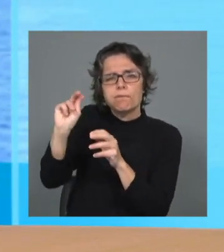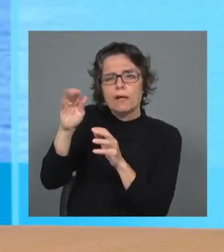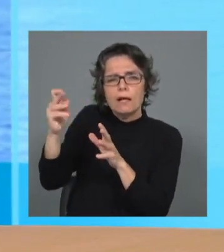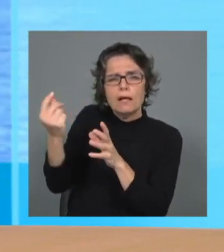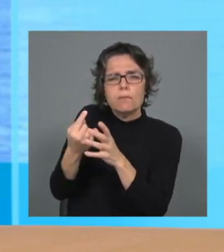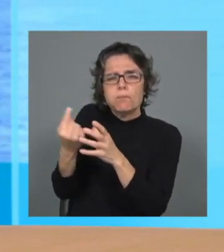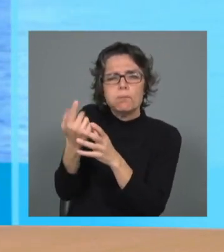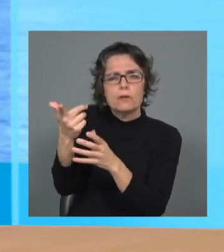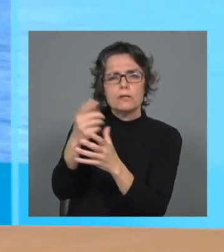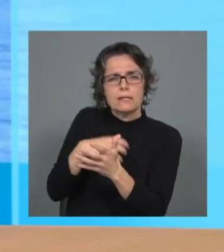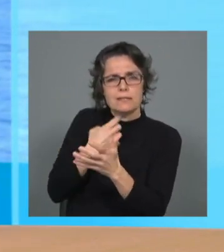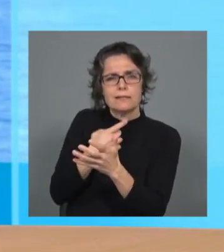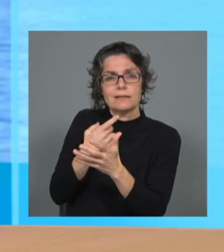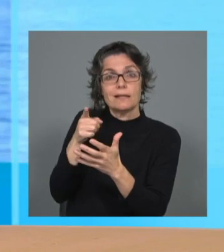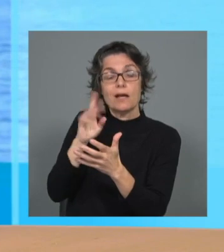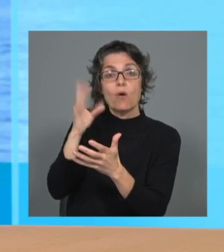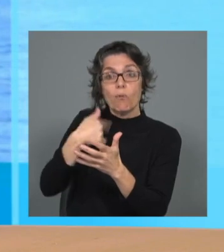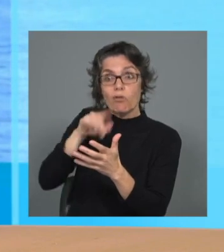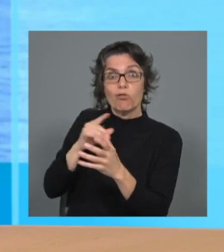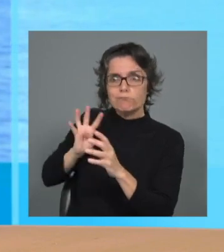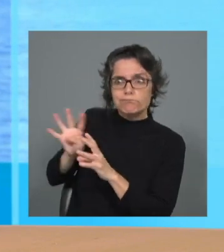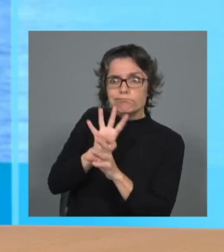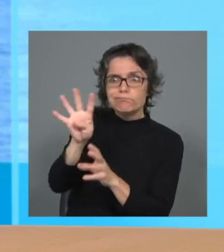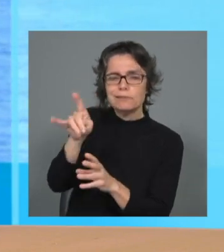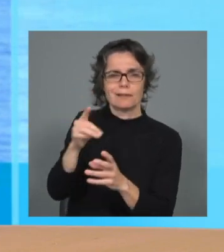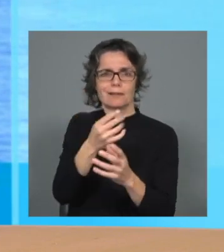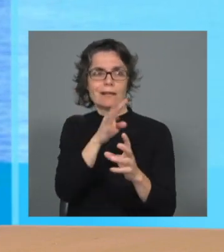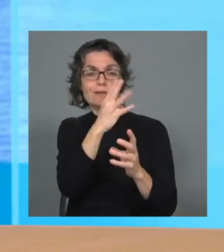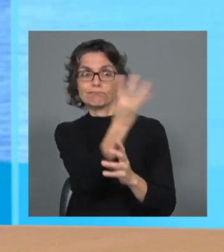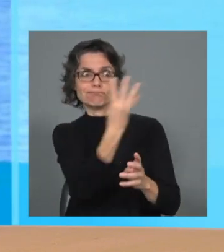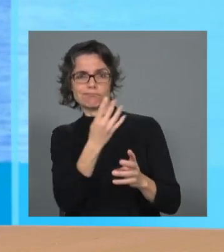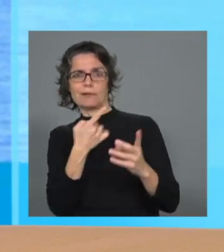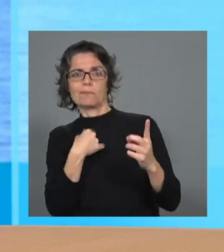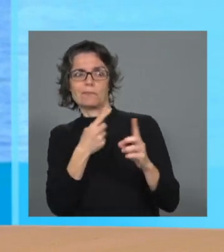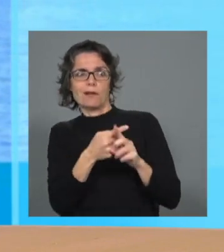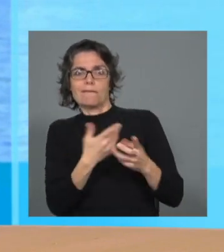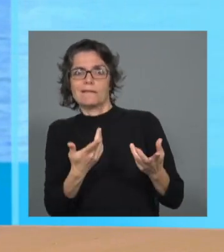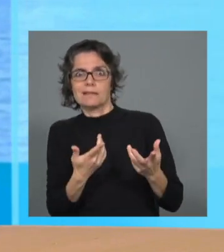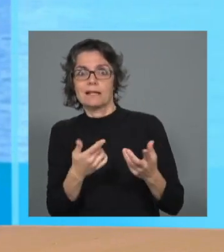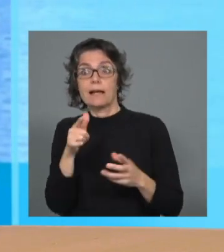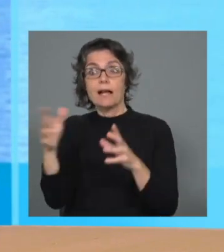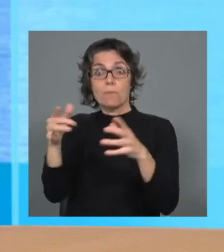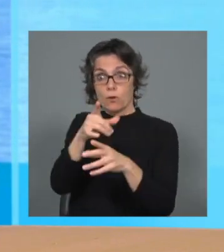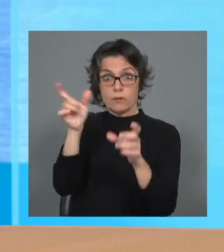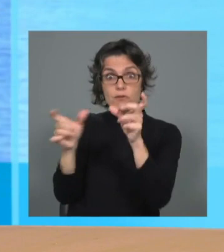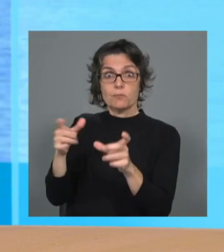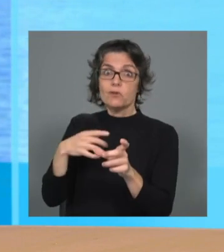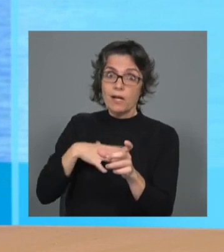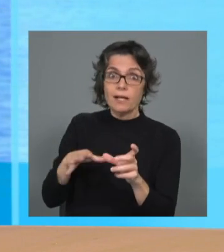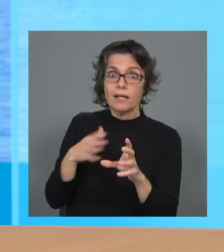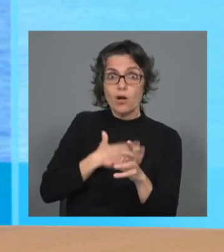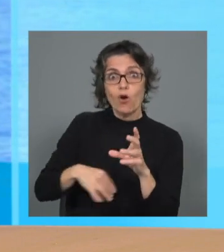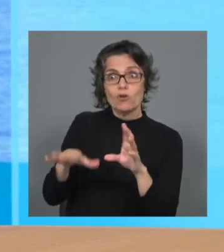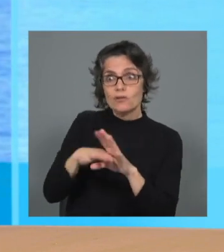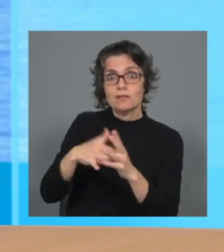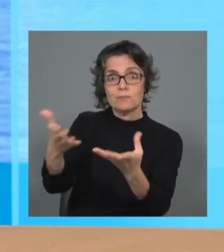e, de facto, e curiosamente aí também é onde tem um dos maiores números de pessoas que querem que, de facto, o